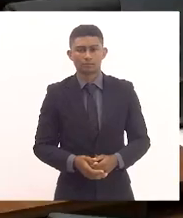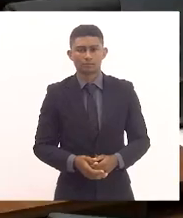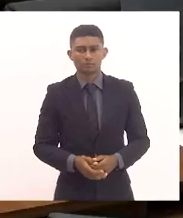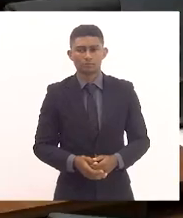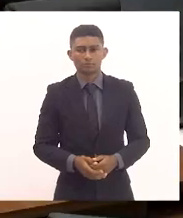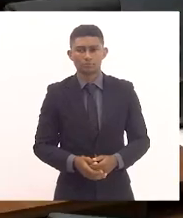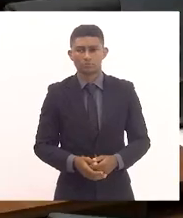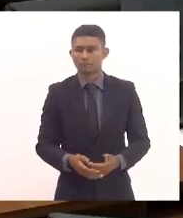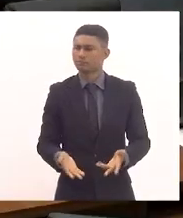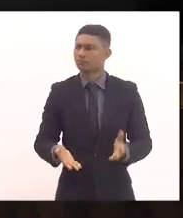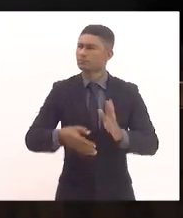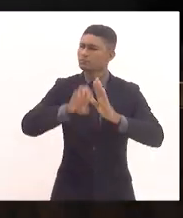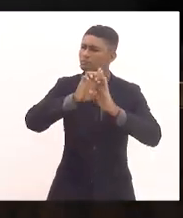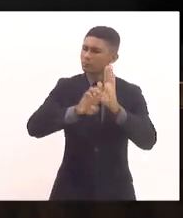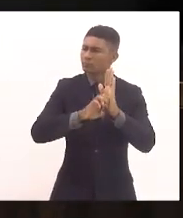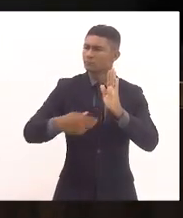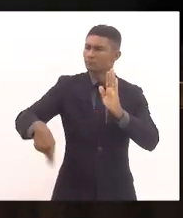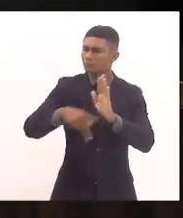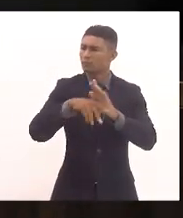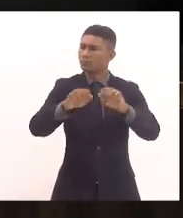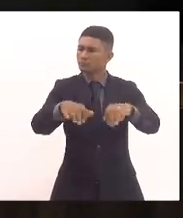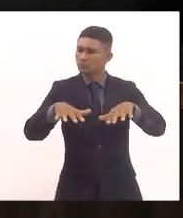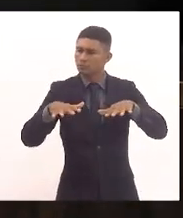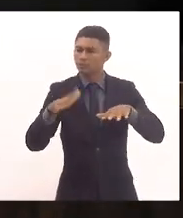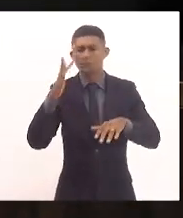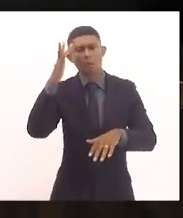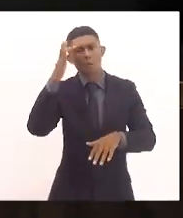Emenda de plenário, só vai ser publicada amanhã.